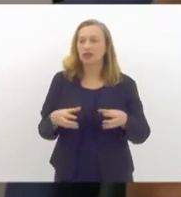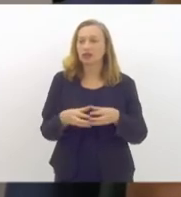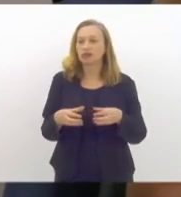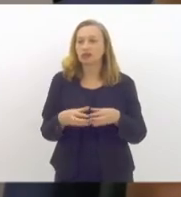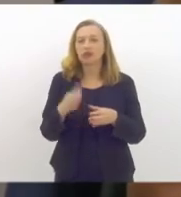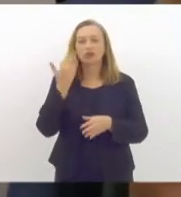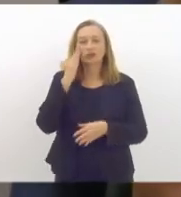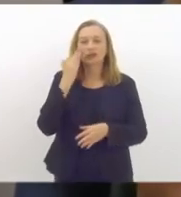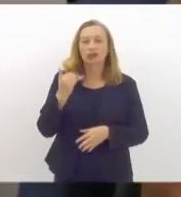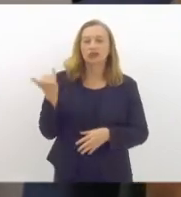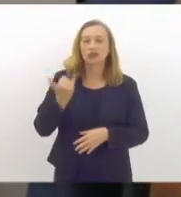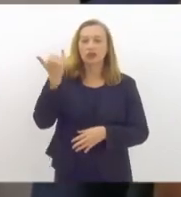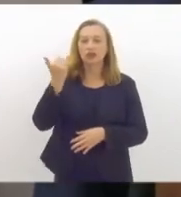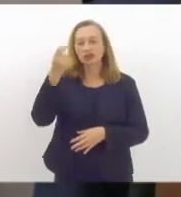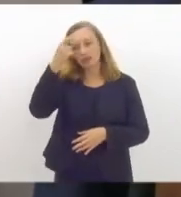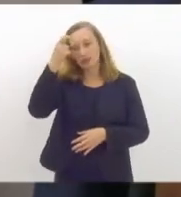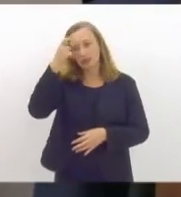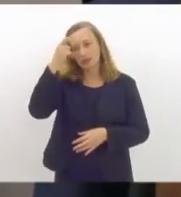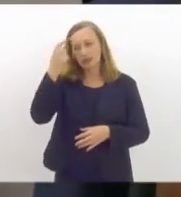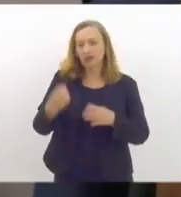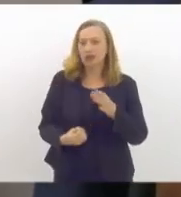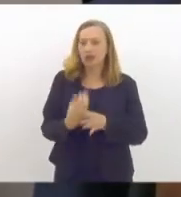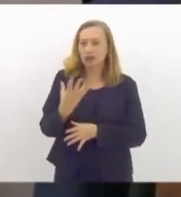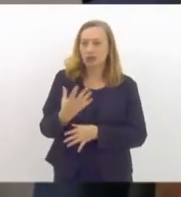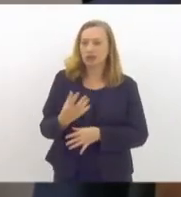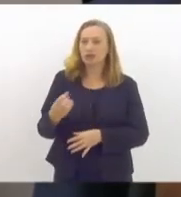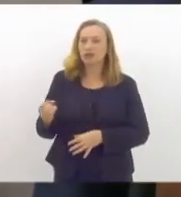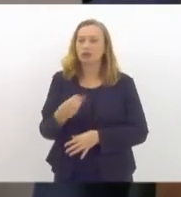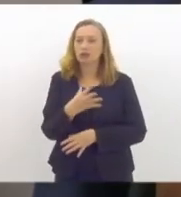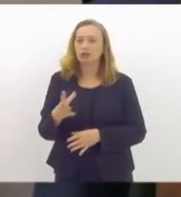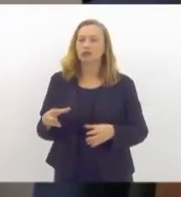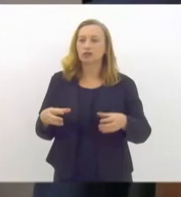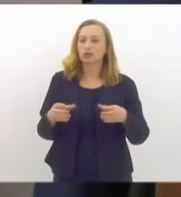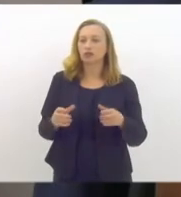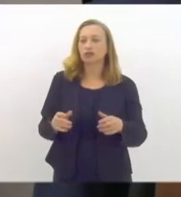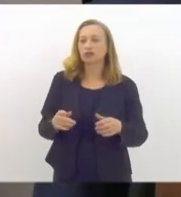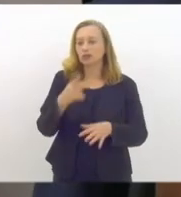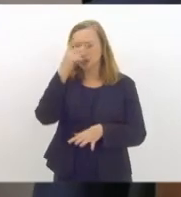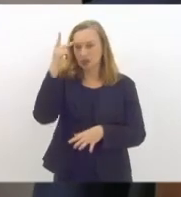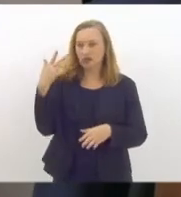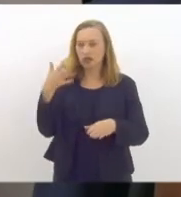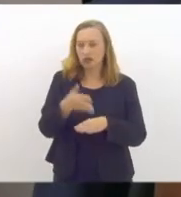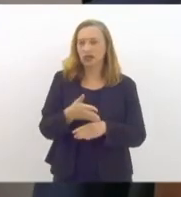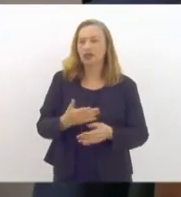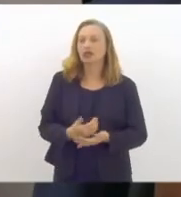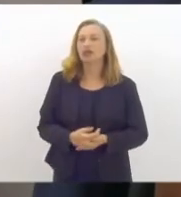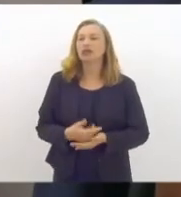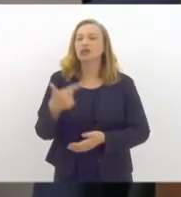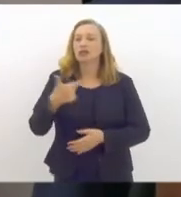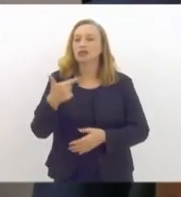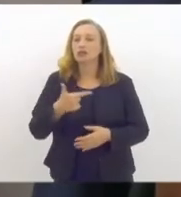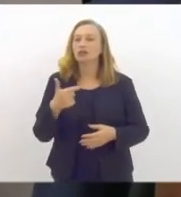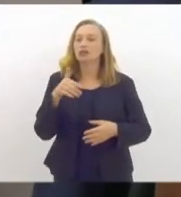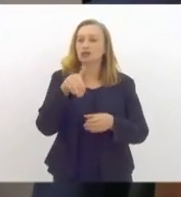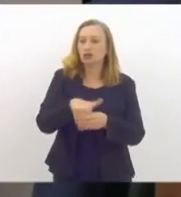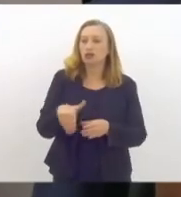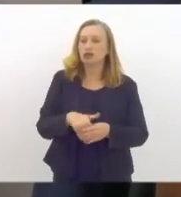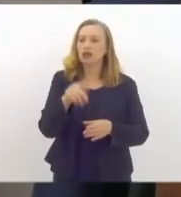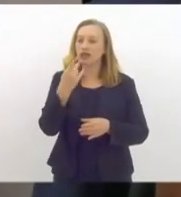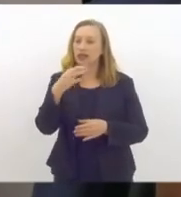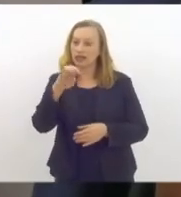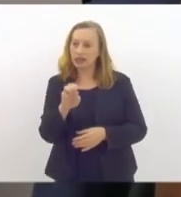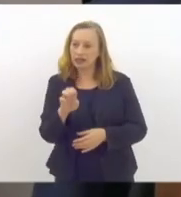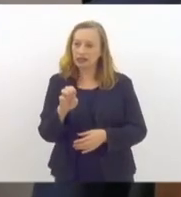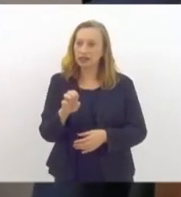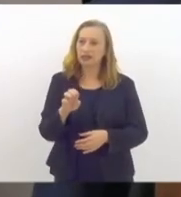entender que é importante a memória dessa construção aos novos membros. Nosso segundo voto vai para Eliene